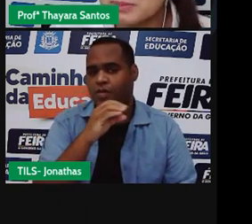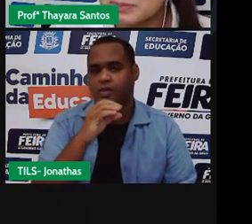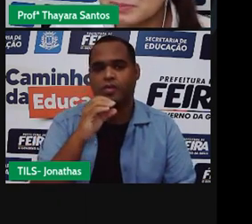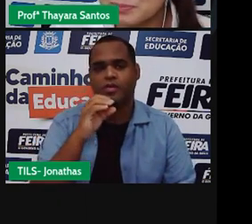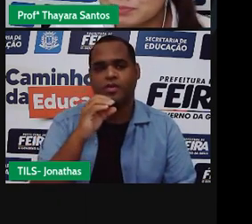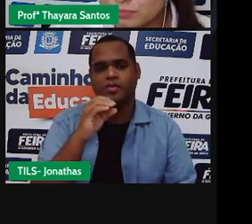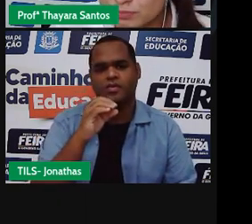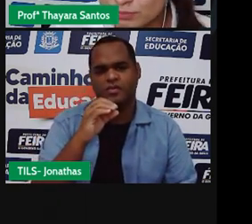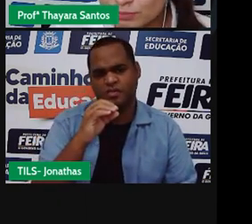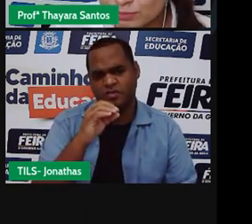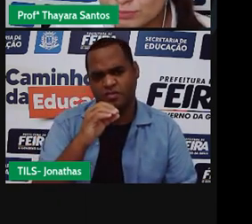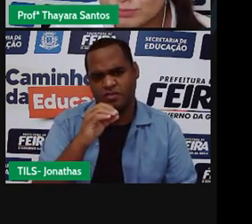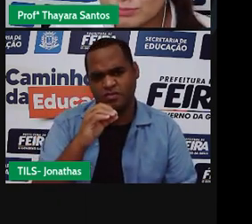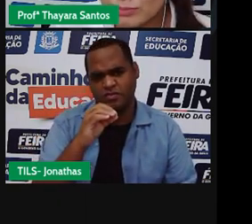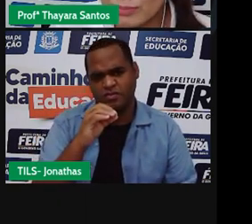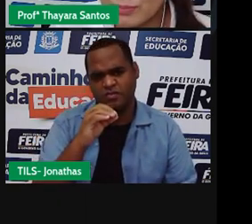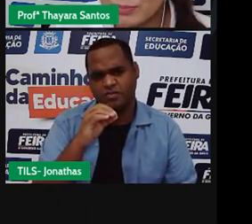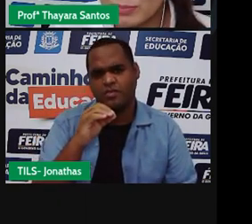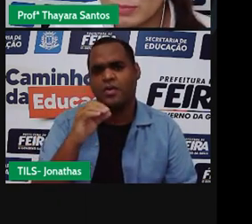subir.